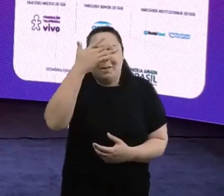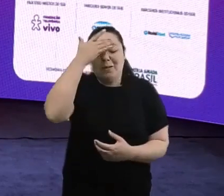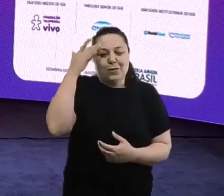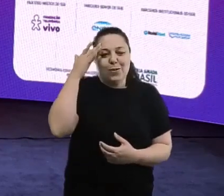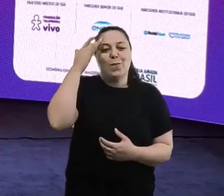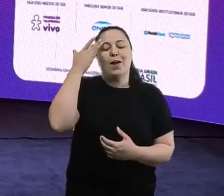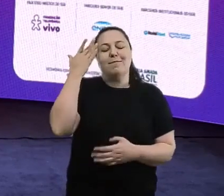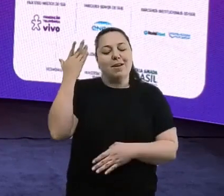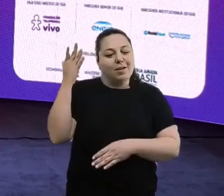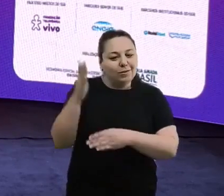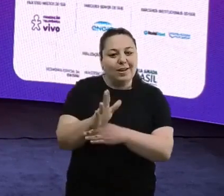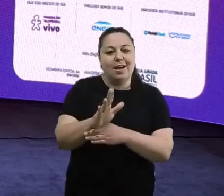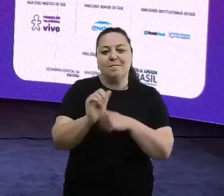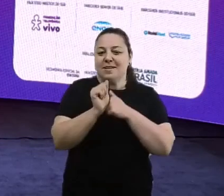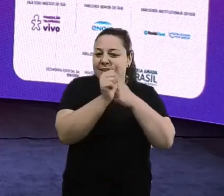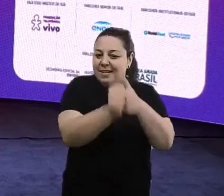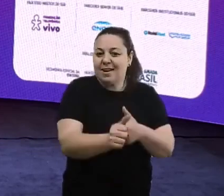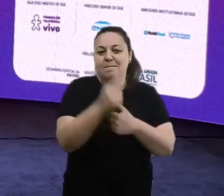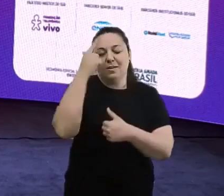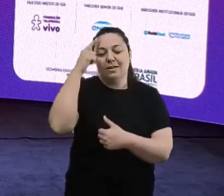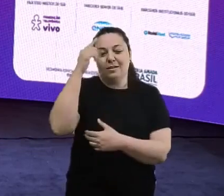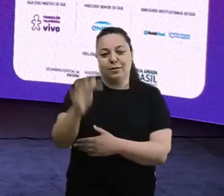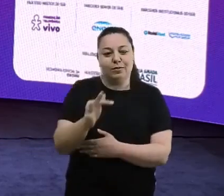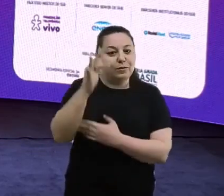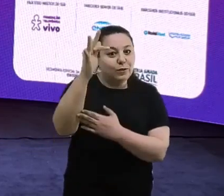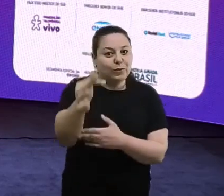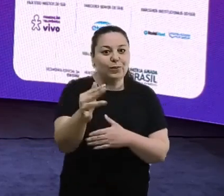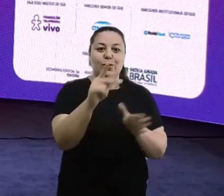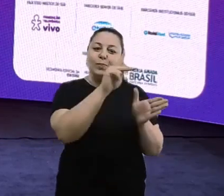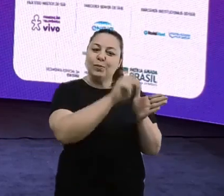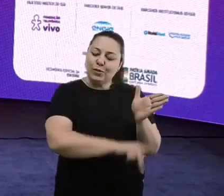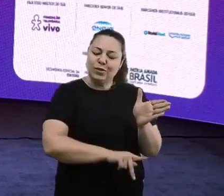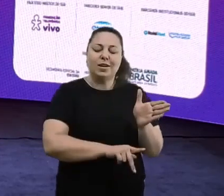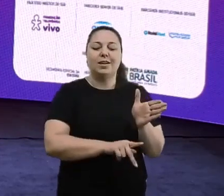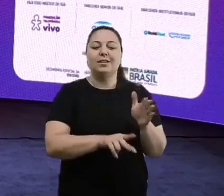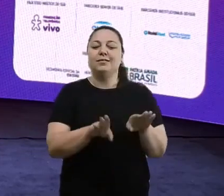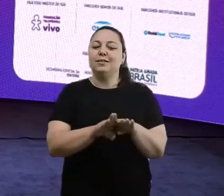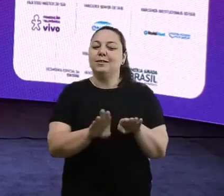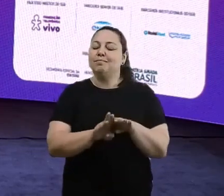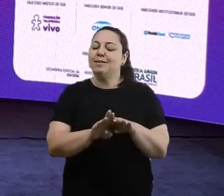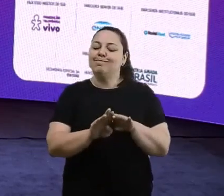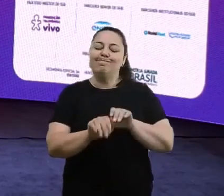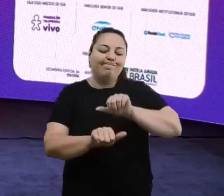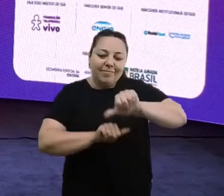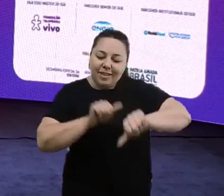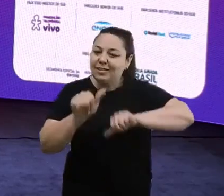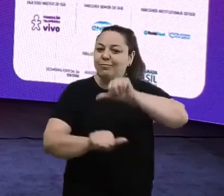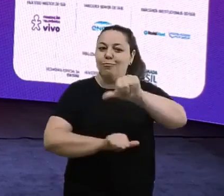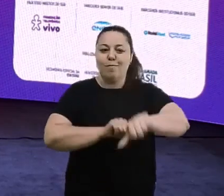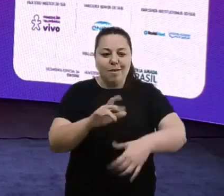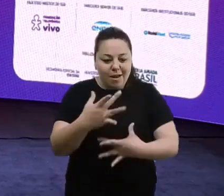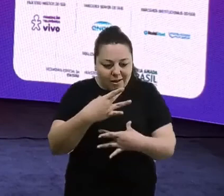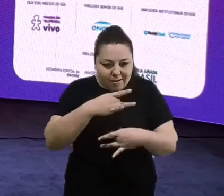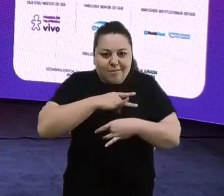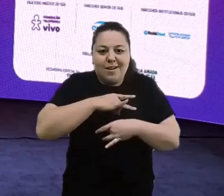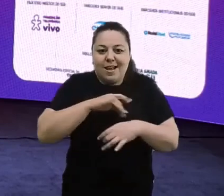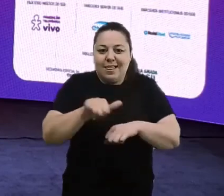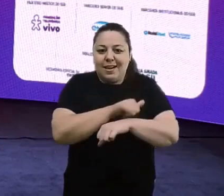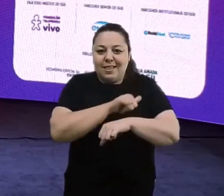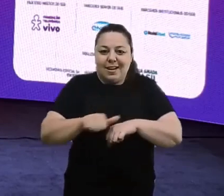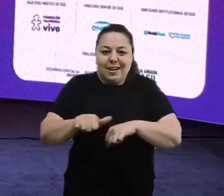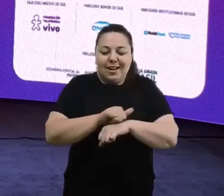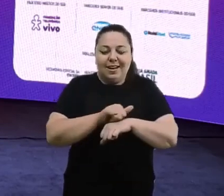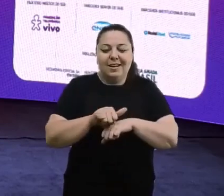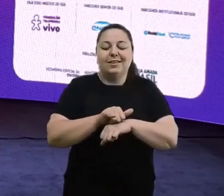os projetos e transformar e incorporar a estratégia de dados no que eles